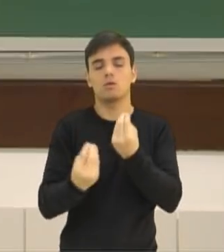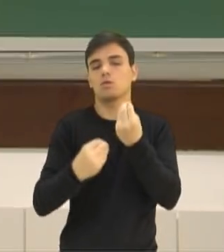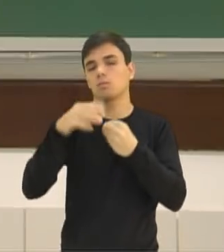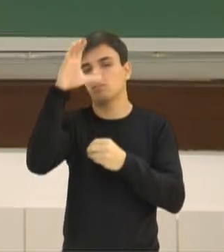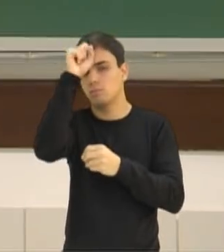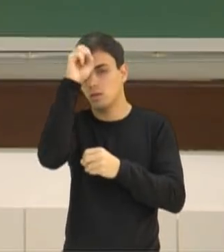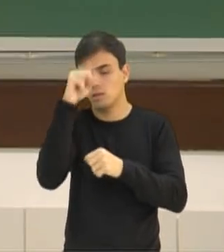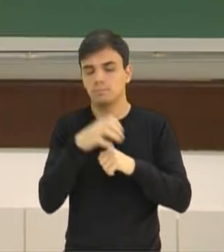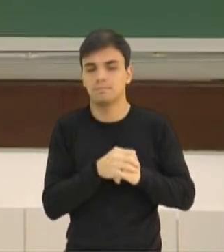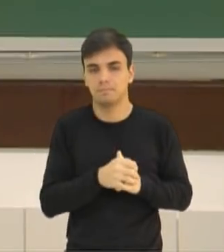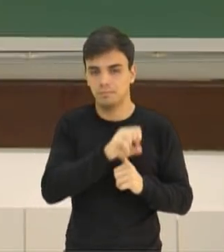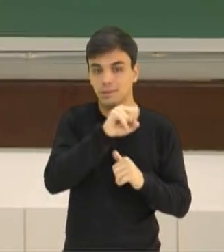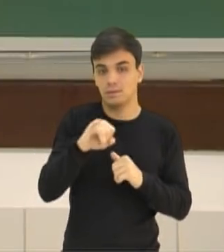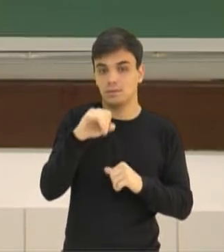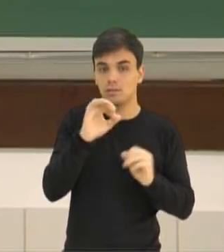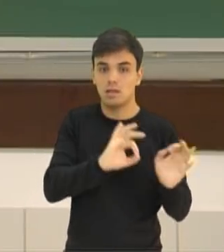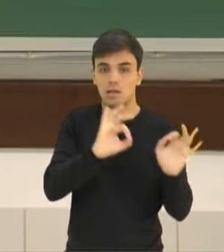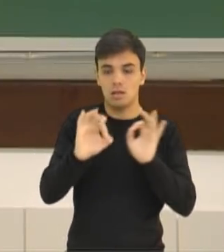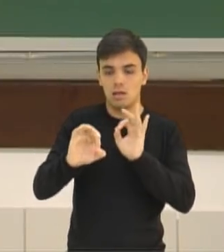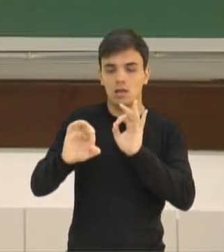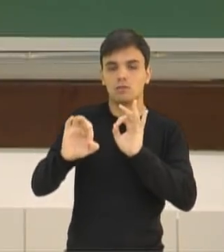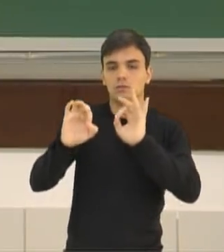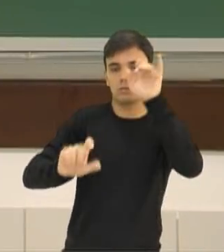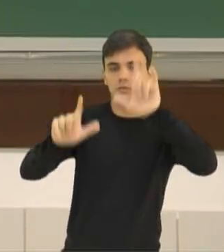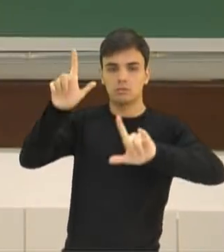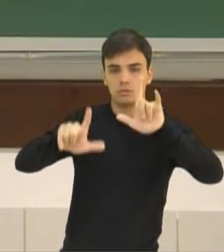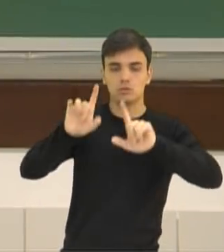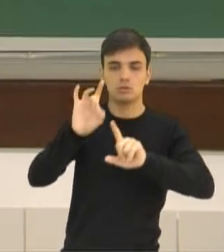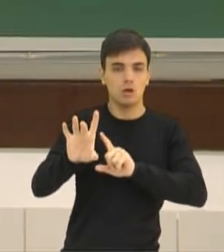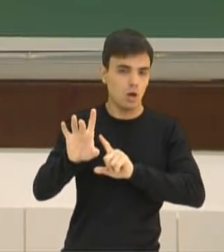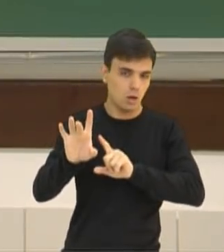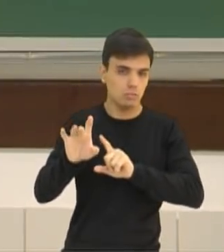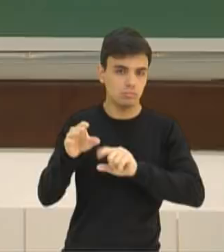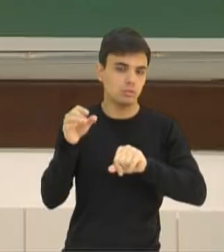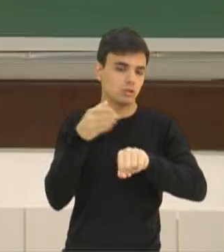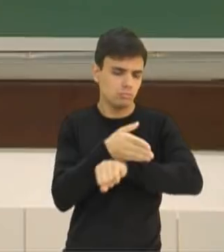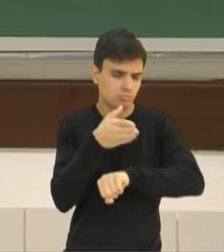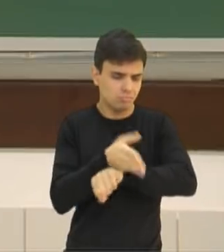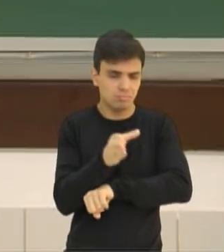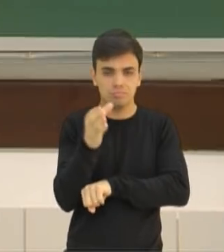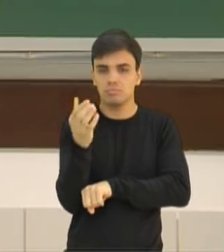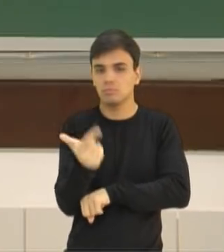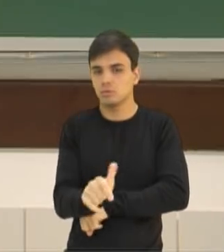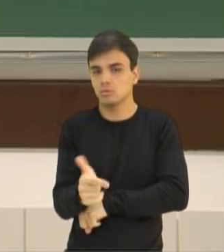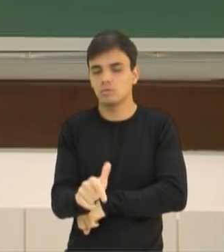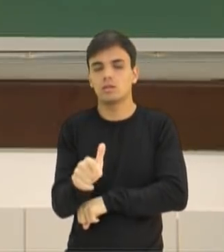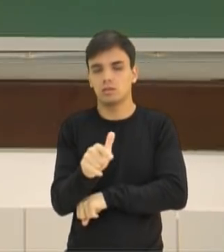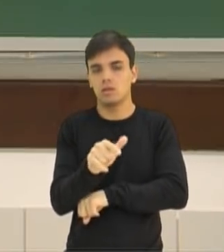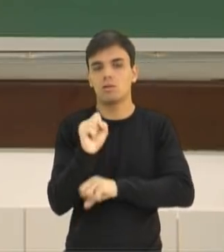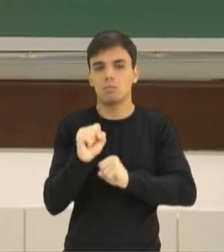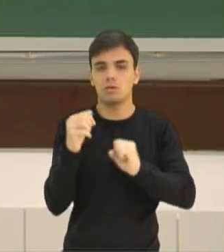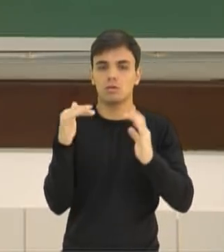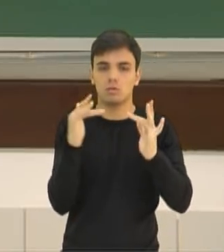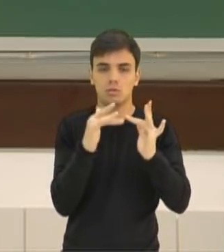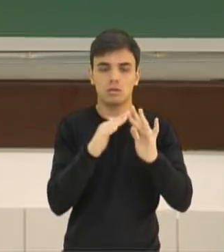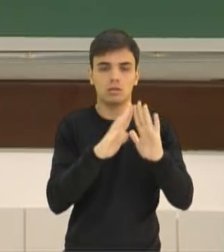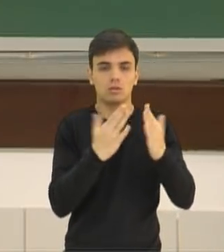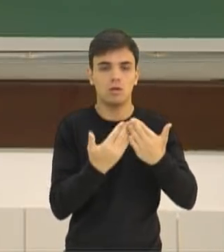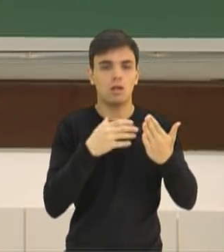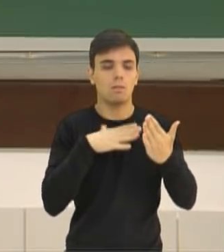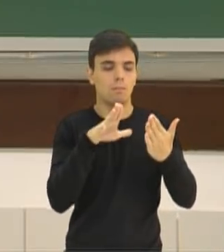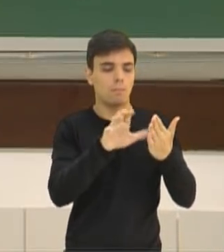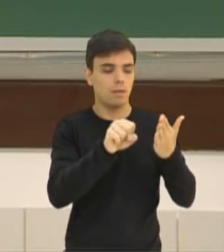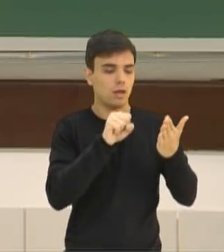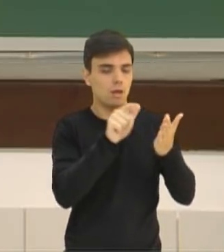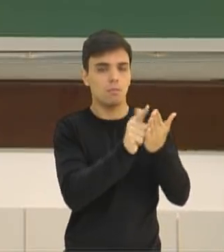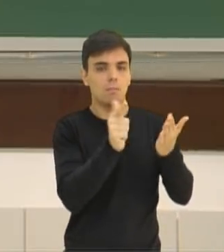vocês. Alunos que estão acompanhando só pela TV ou com dificuldade de acesso, entram em contato com a escola e pegam o material impresso para também realizar